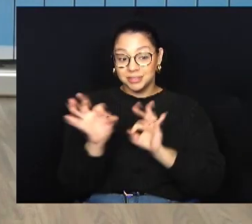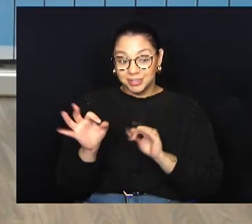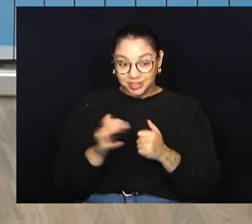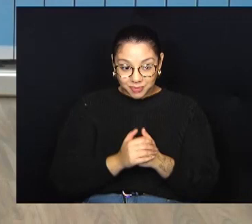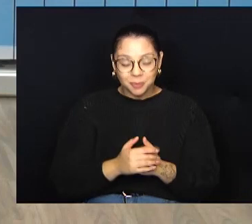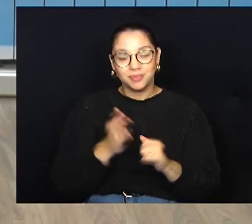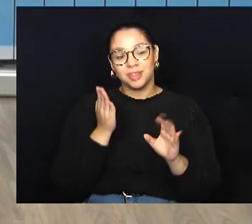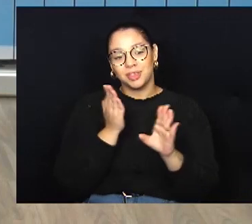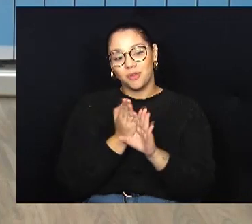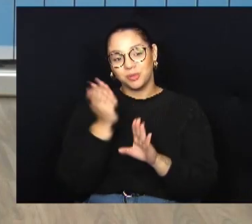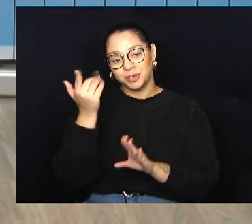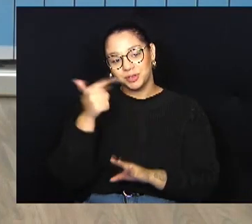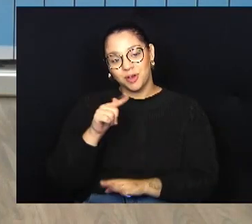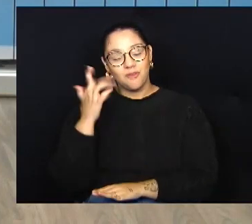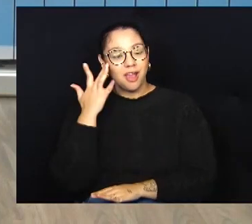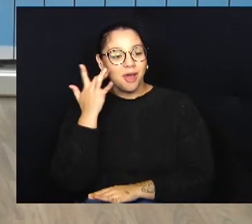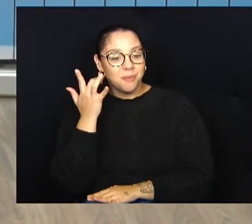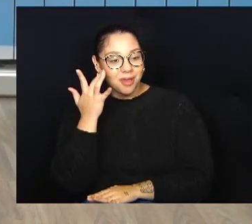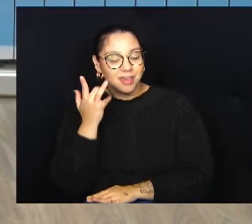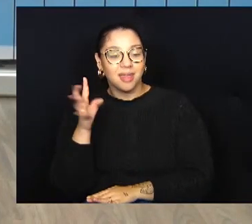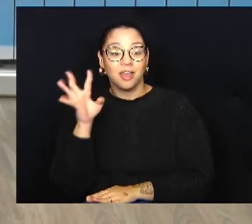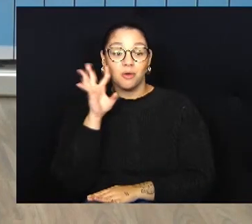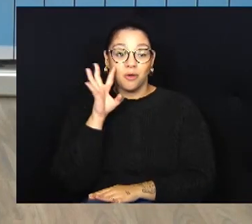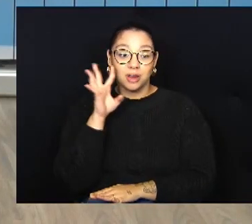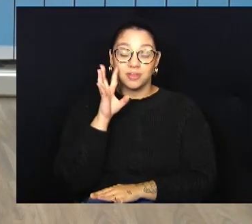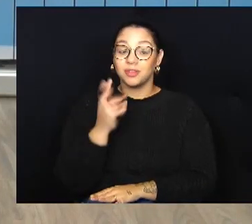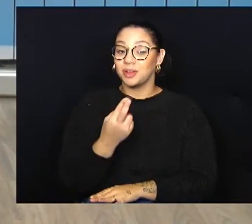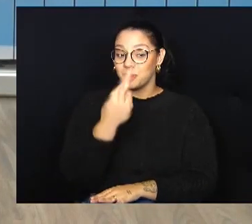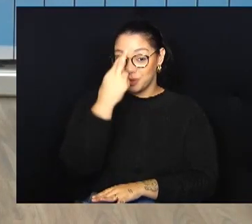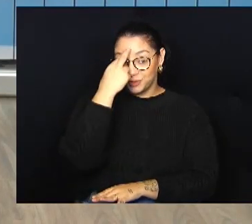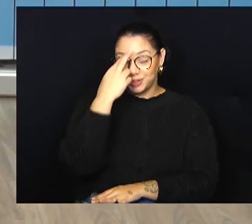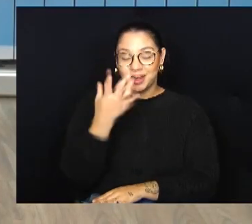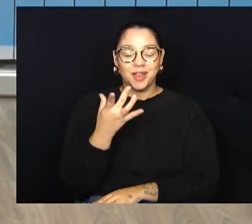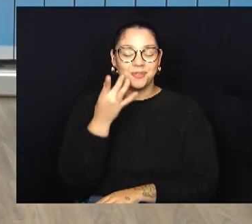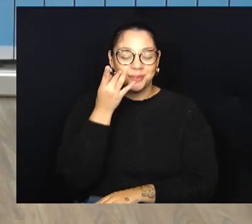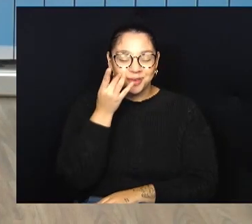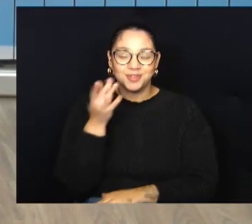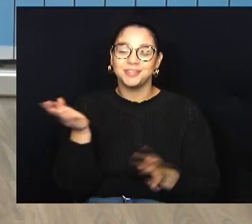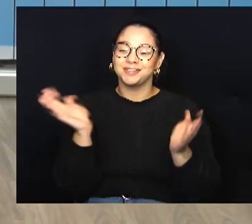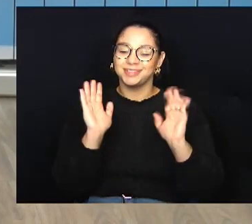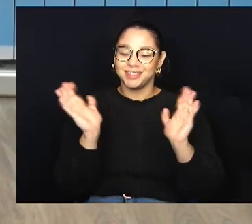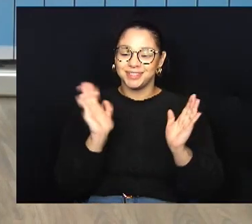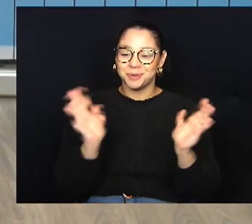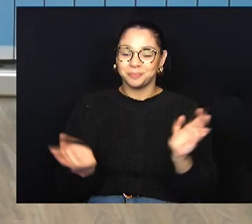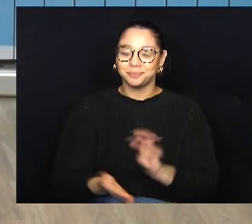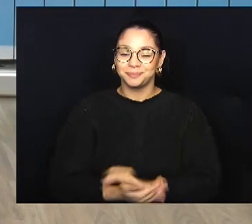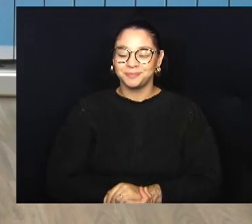vemos amanhã na quarta-feira ao meio-dia ao vivo. Até lá. Tchau, tchau.